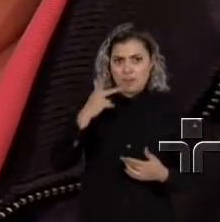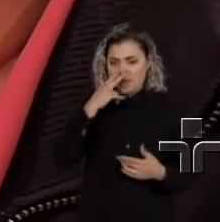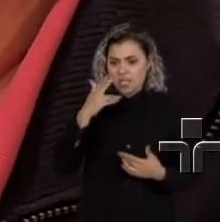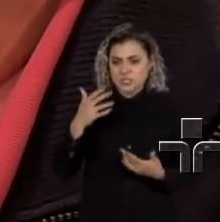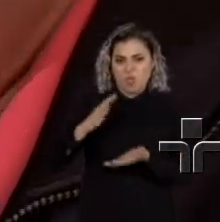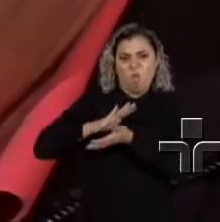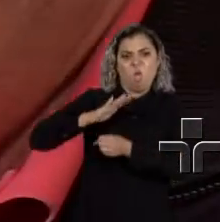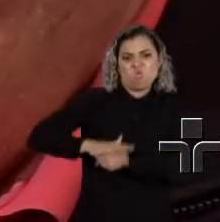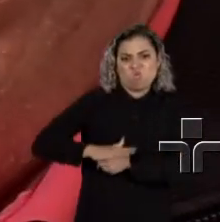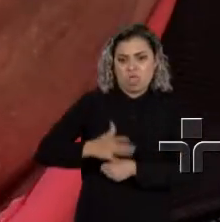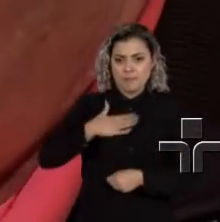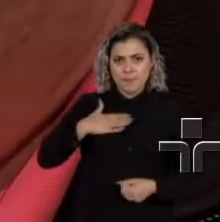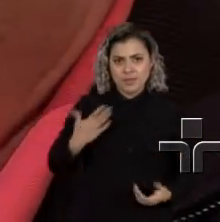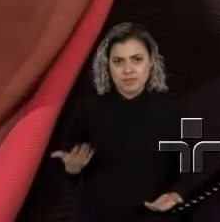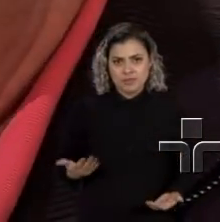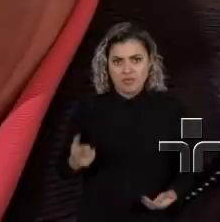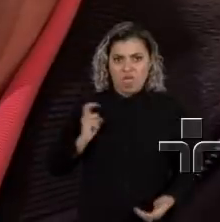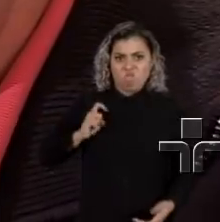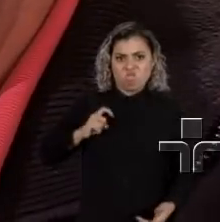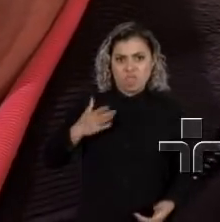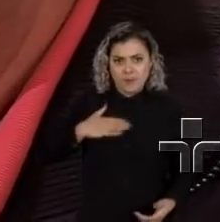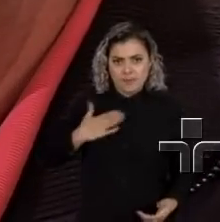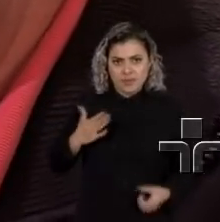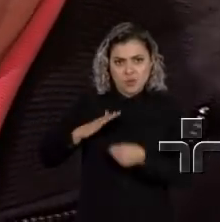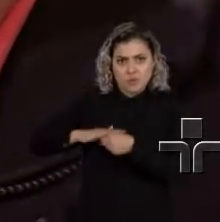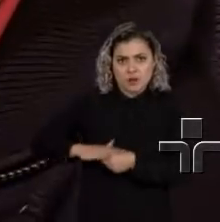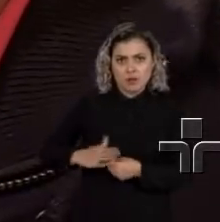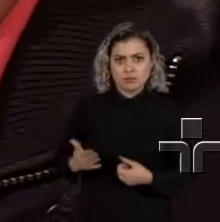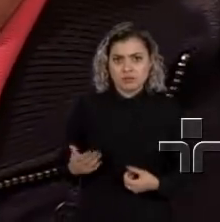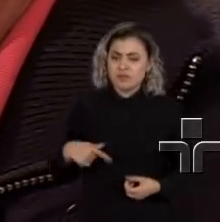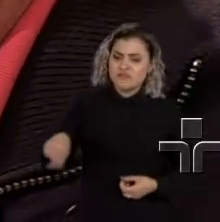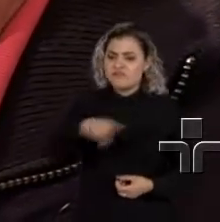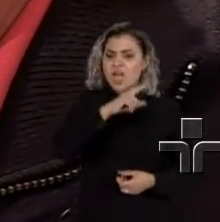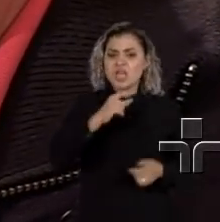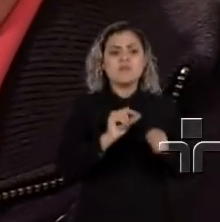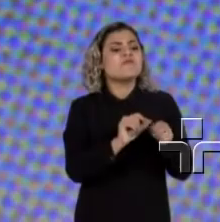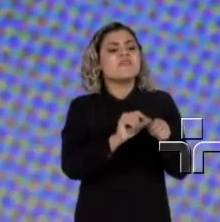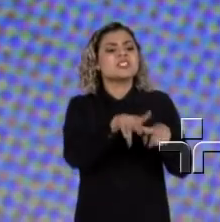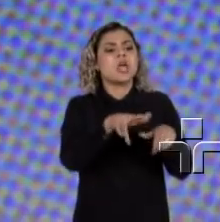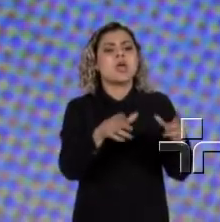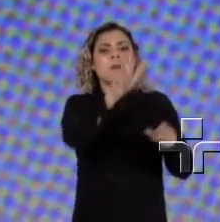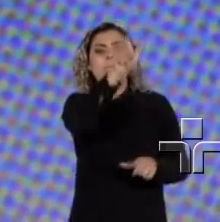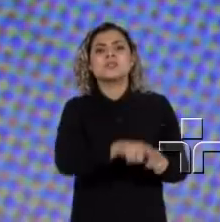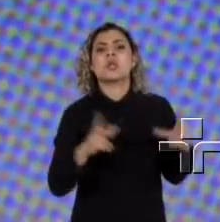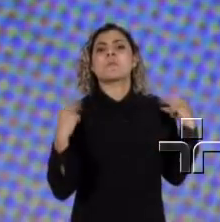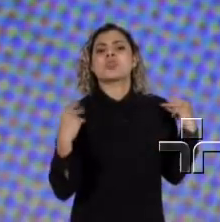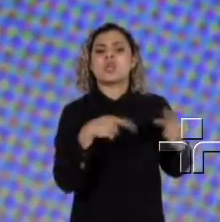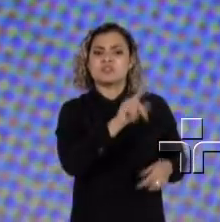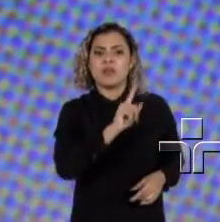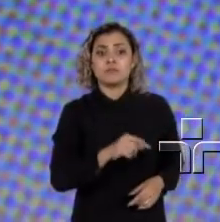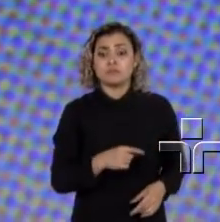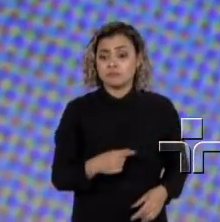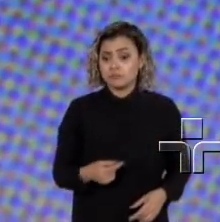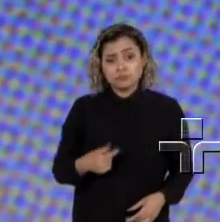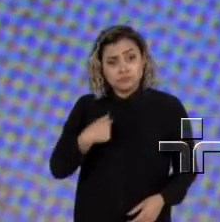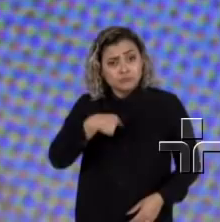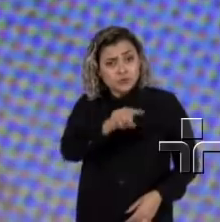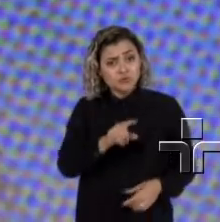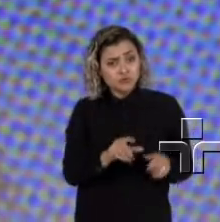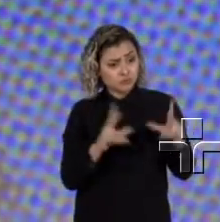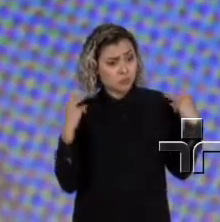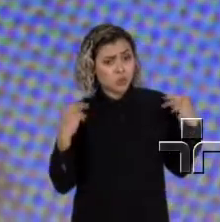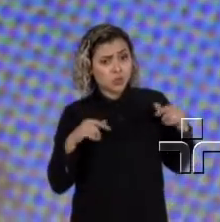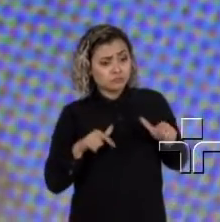quem estivesse me sacaneando, me humilhando. Porra, você quer? Vai fazer o motorista. Eu fui fazer o papel de